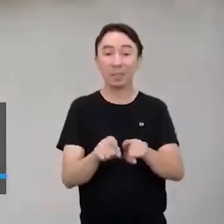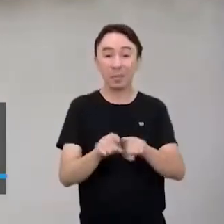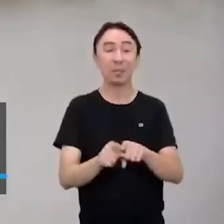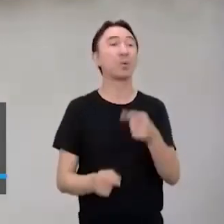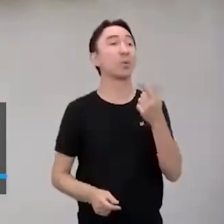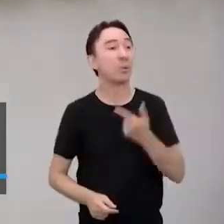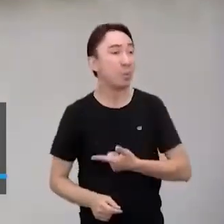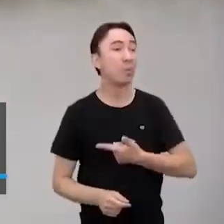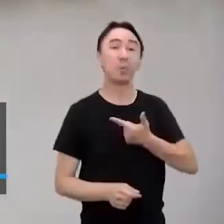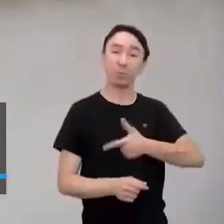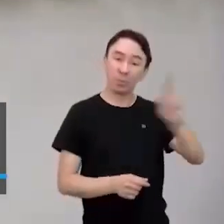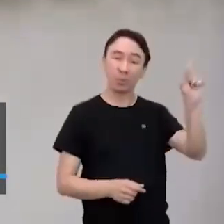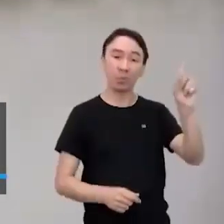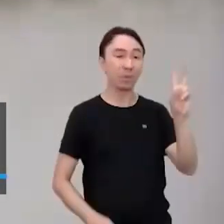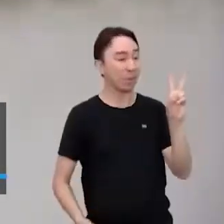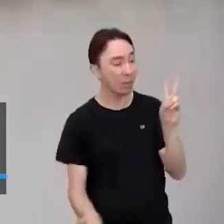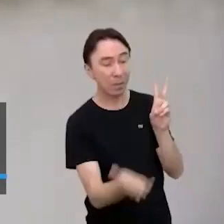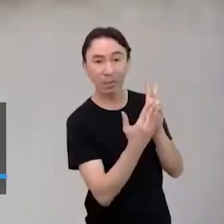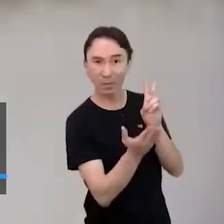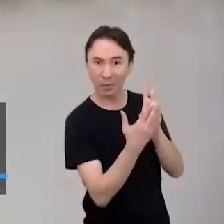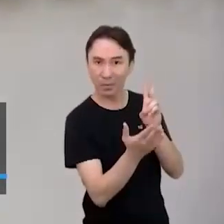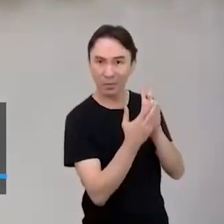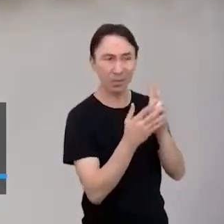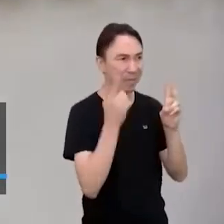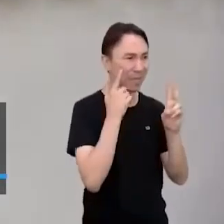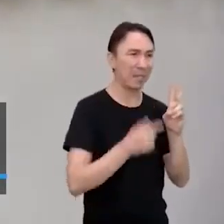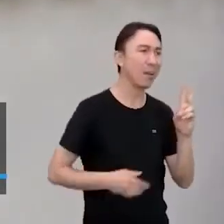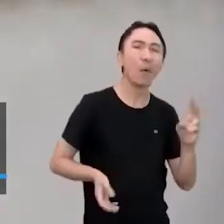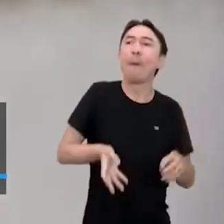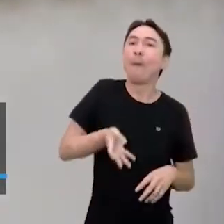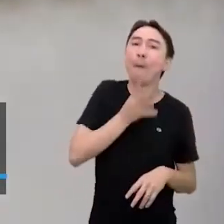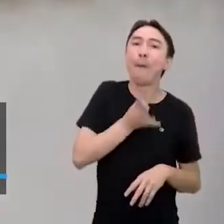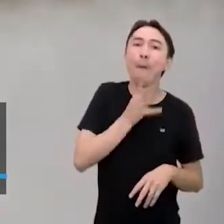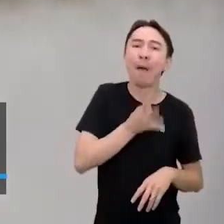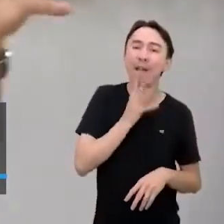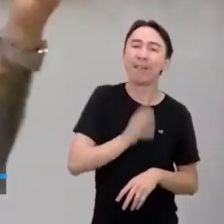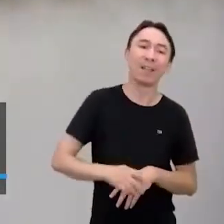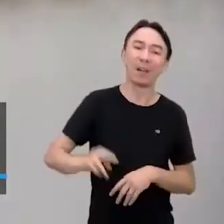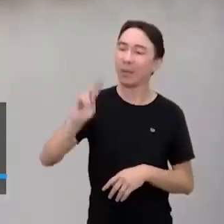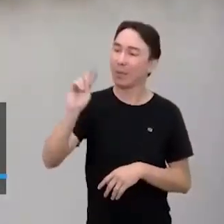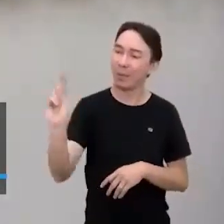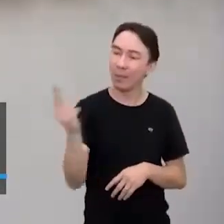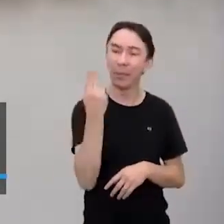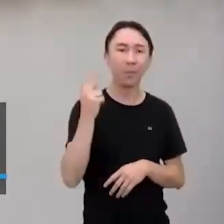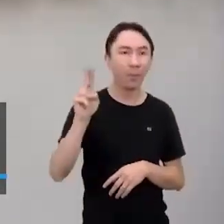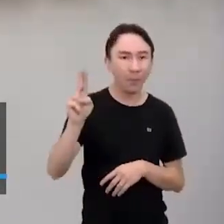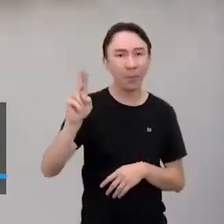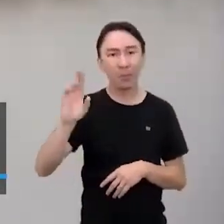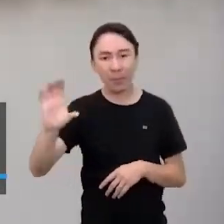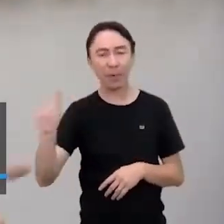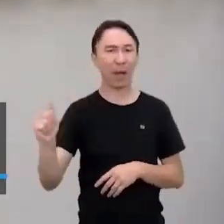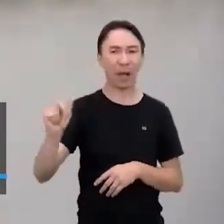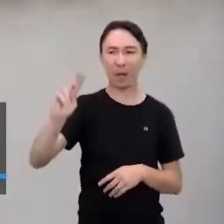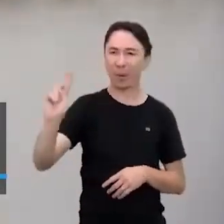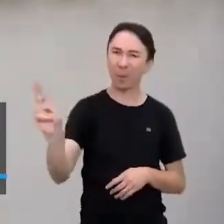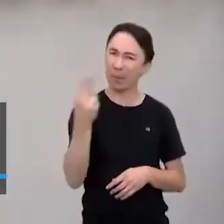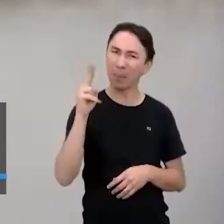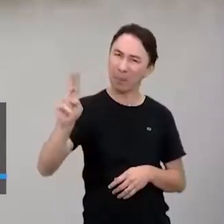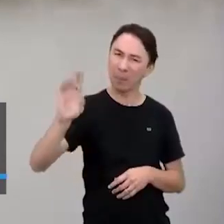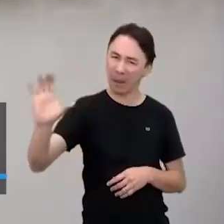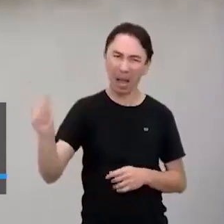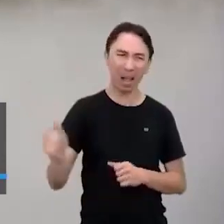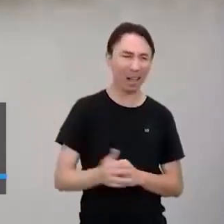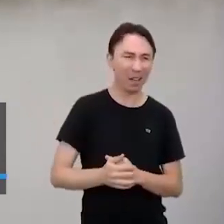ter um conhecimento para poder falar do uca-uca. Já é uma coisa interessante para a gente pensar como os povos indígenas não são... é tudo igual, né? É